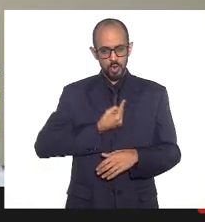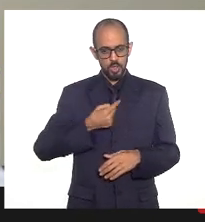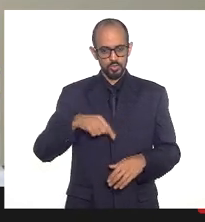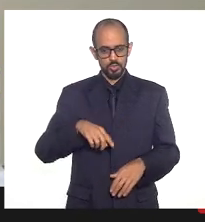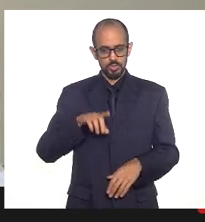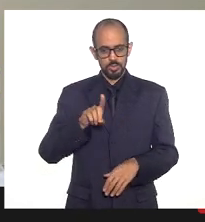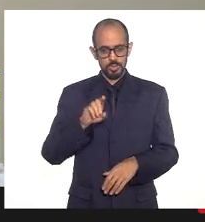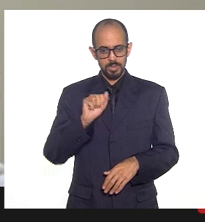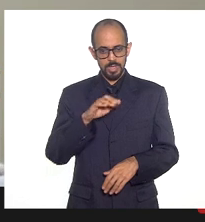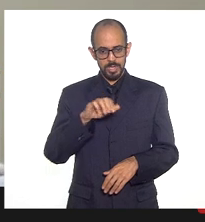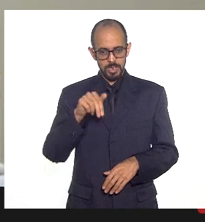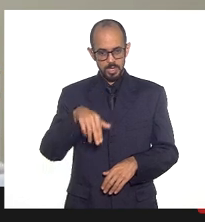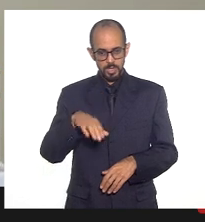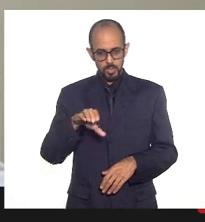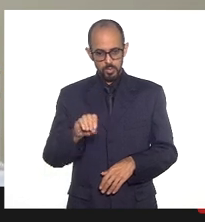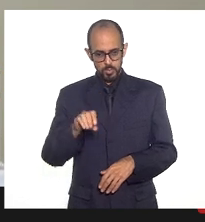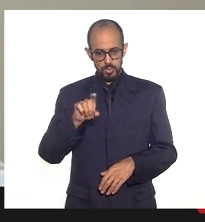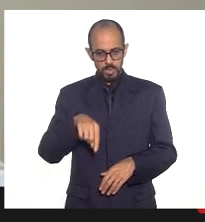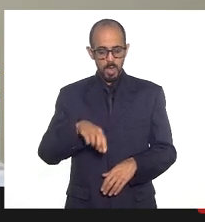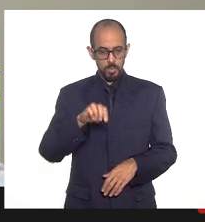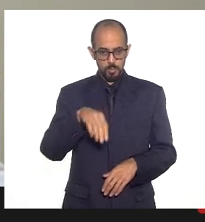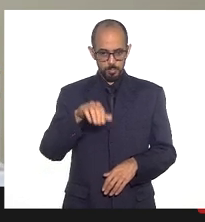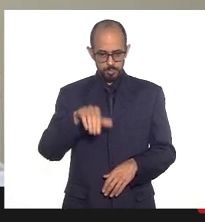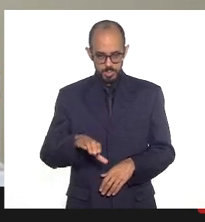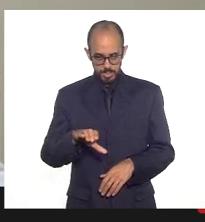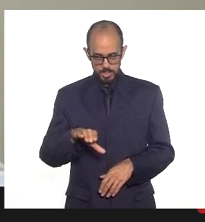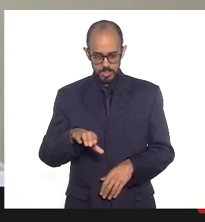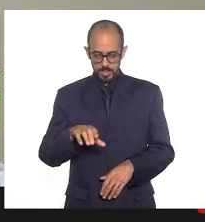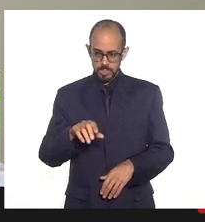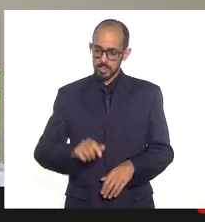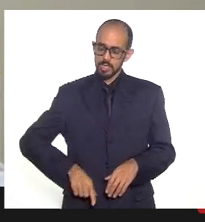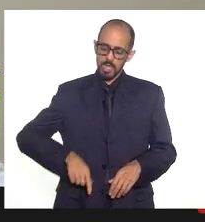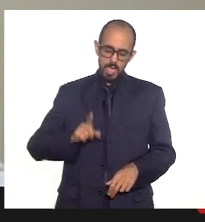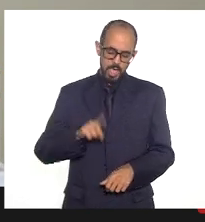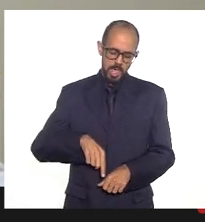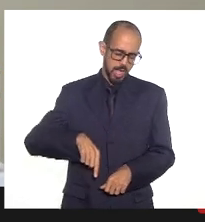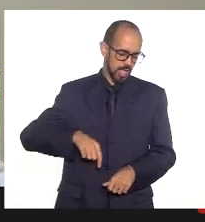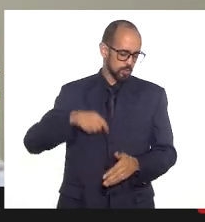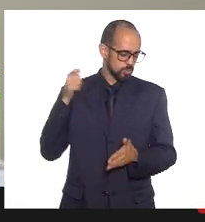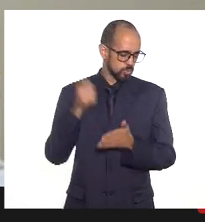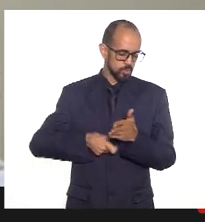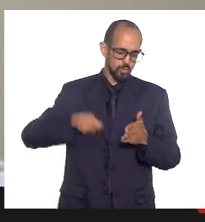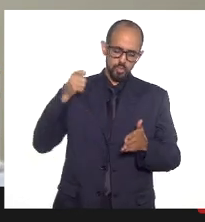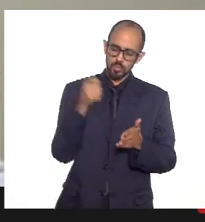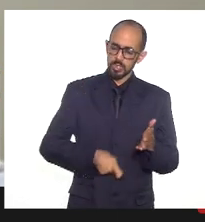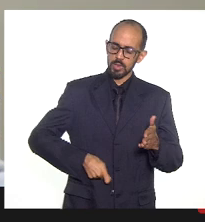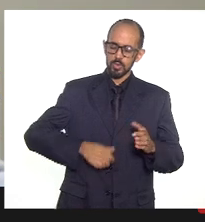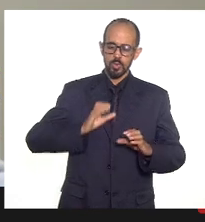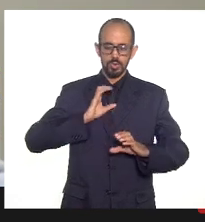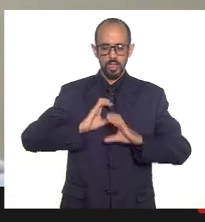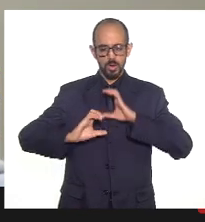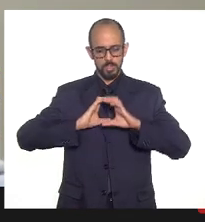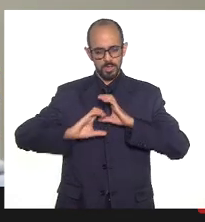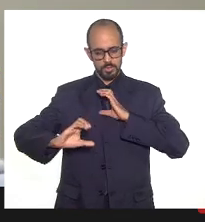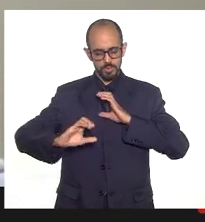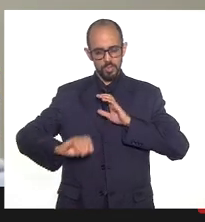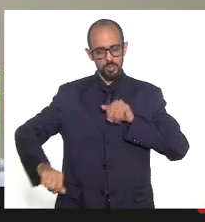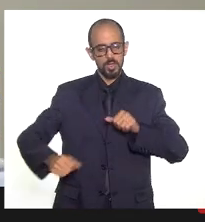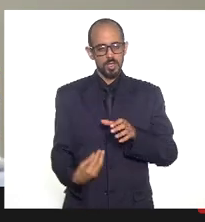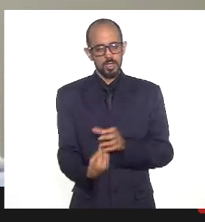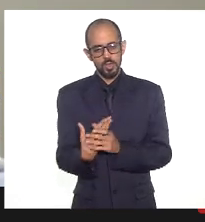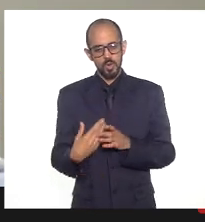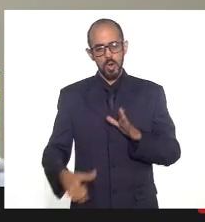é o deputado Carlos Mink. O Mink é um histórico defensor dessa pauta da comunicação na Assembleia e autor de leis emblemáticas, que